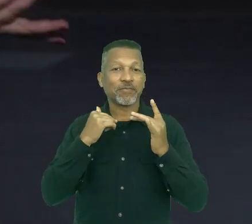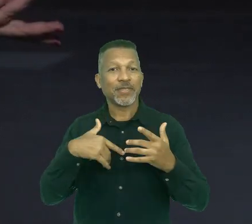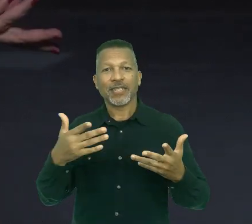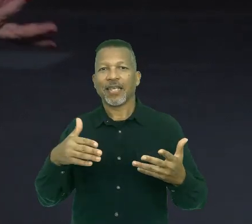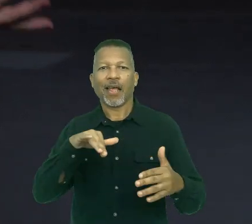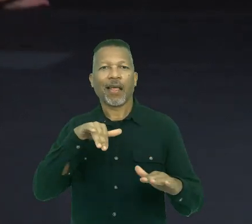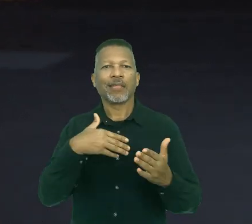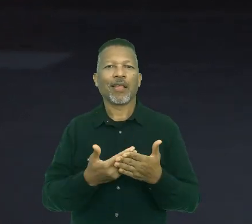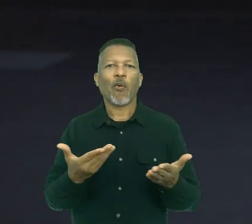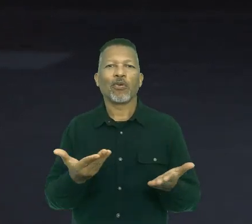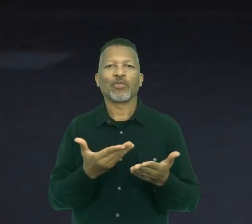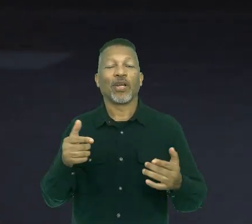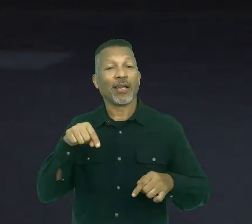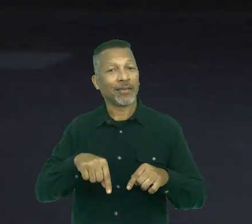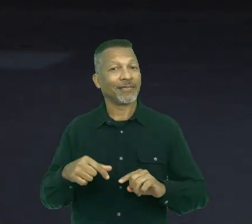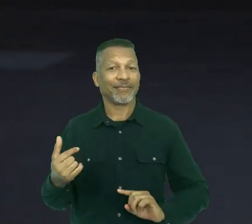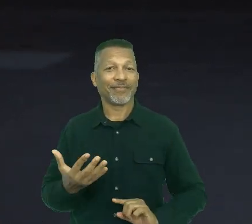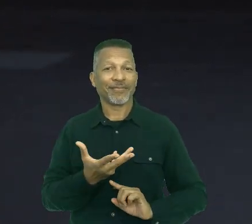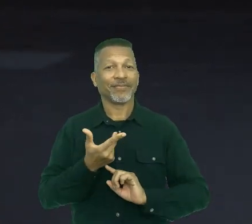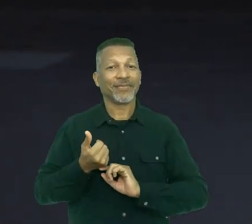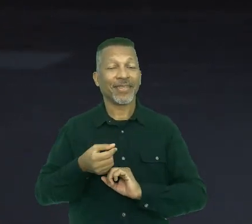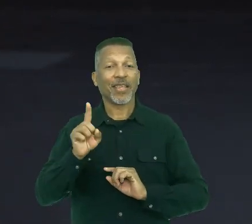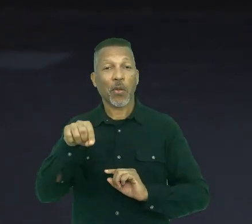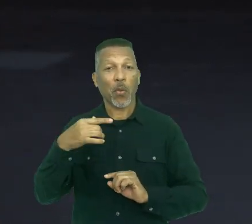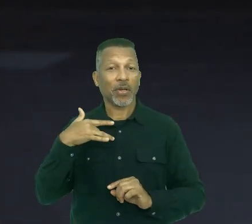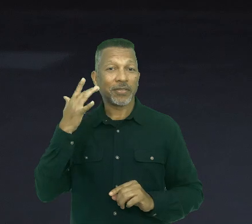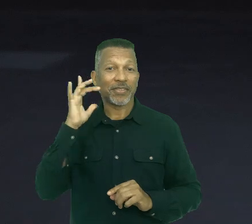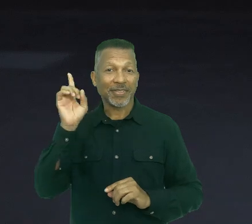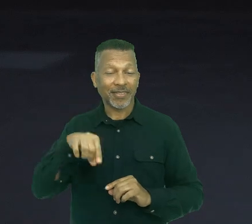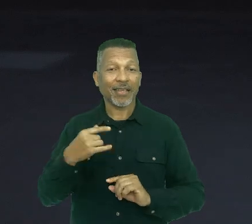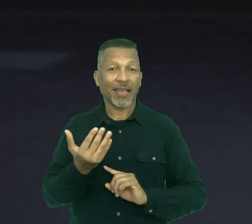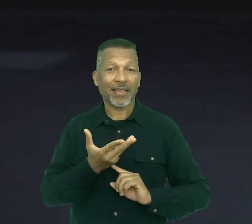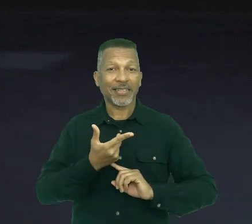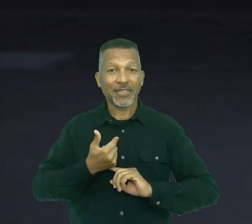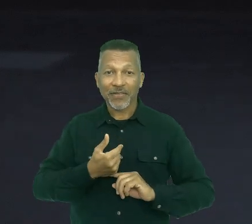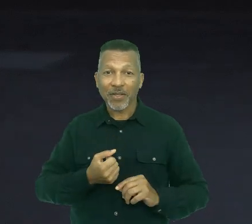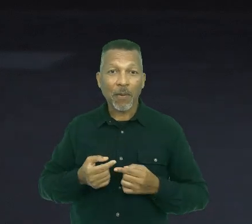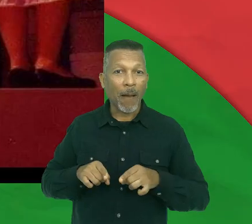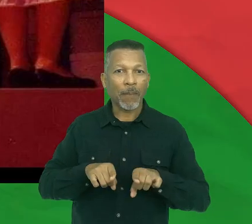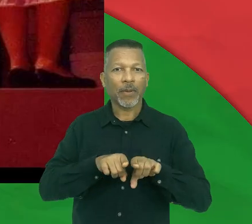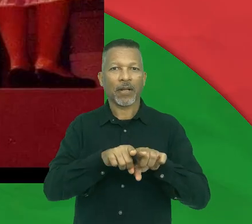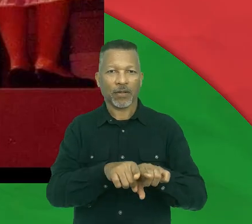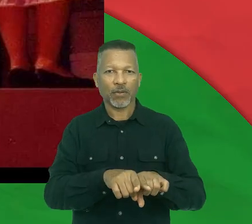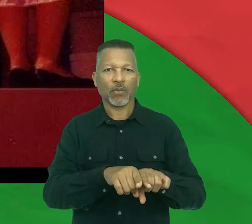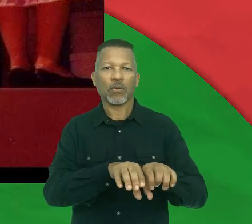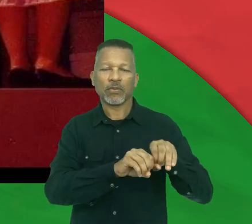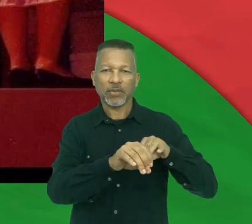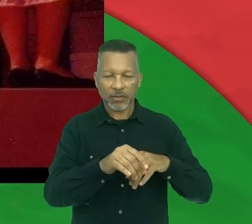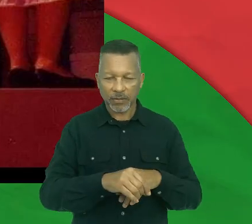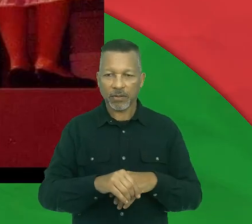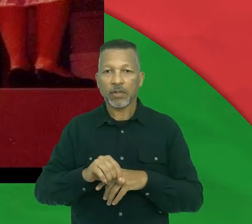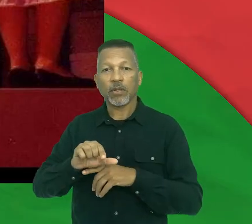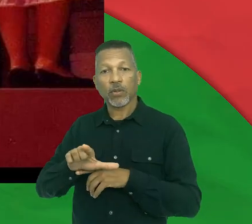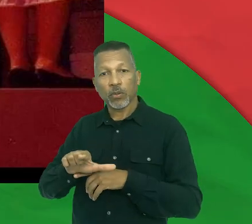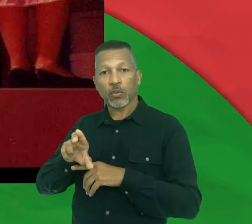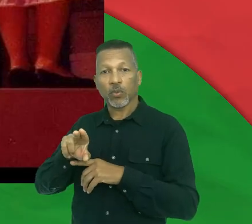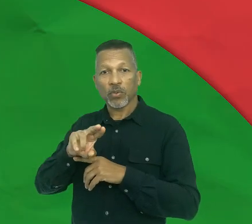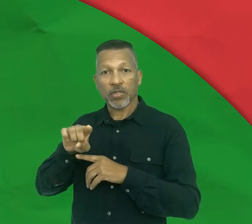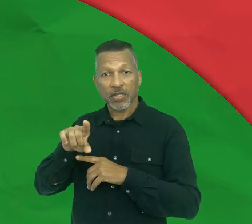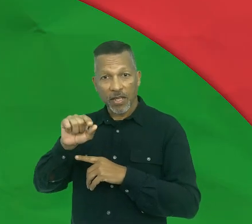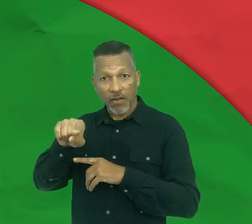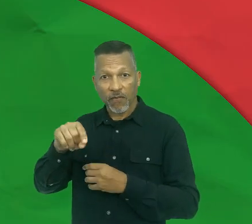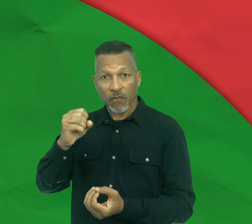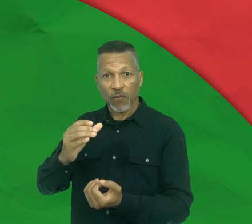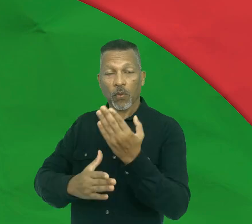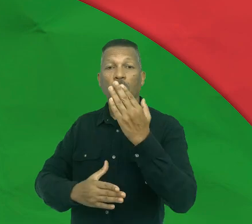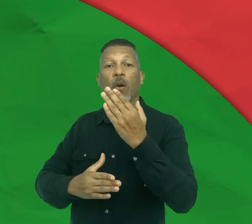hoje estou aqui na arte, e eu acho que a arte vem junto, muito paralela à educação. Luzia foi a fundadora do Teatro